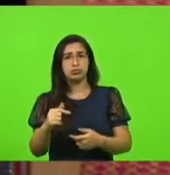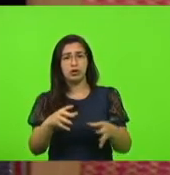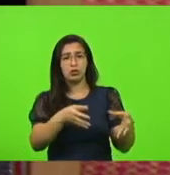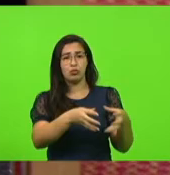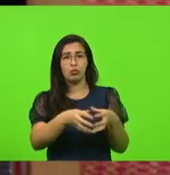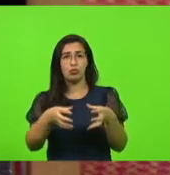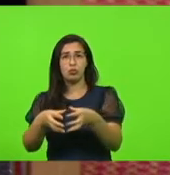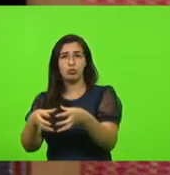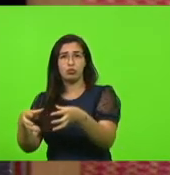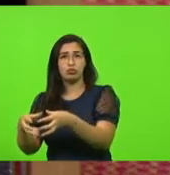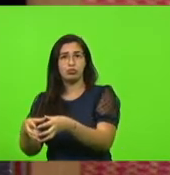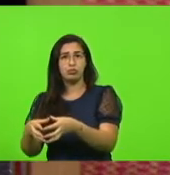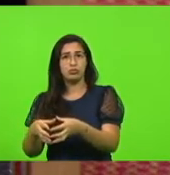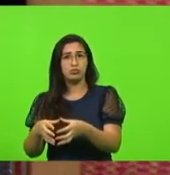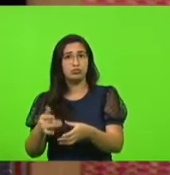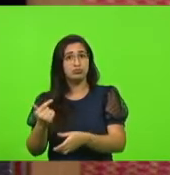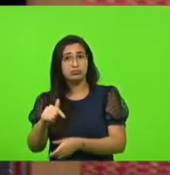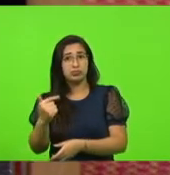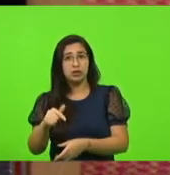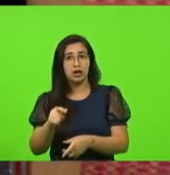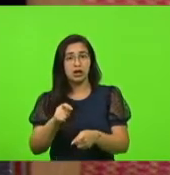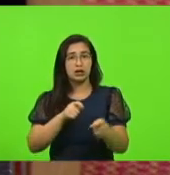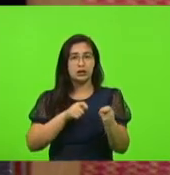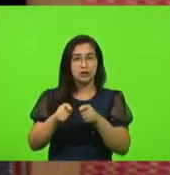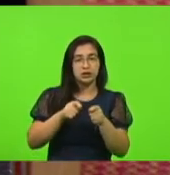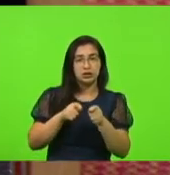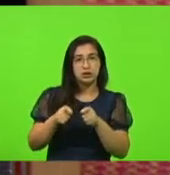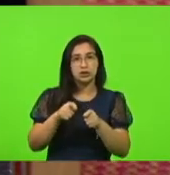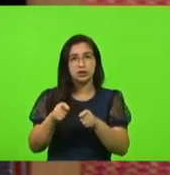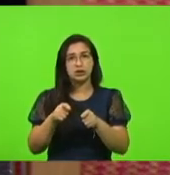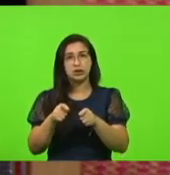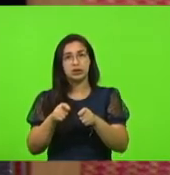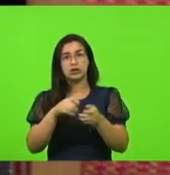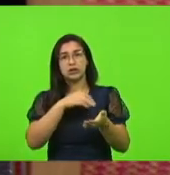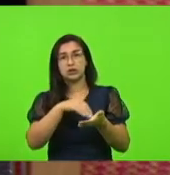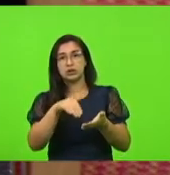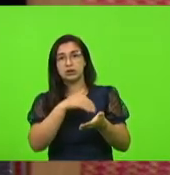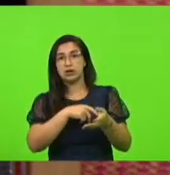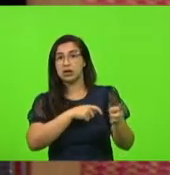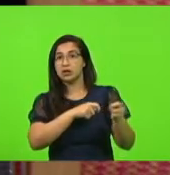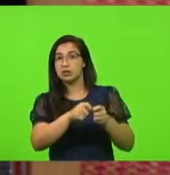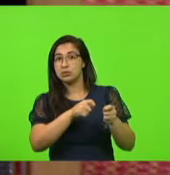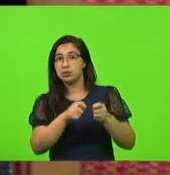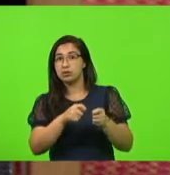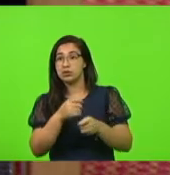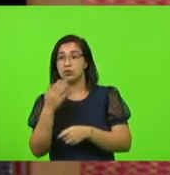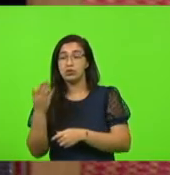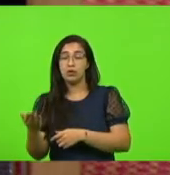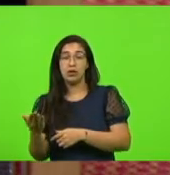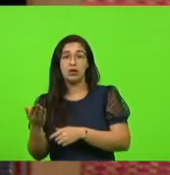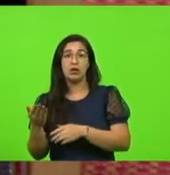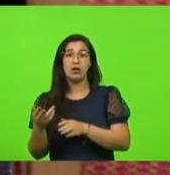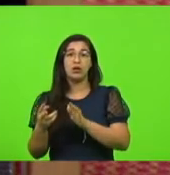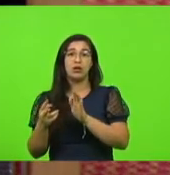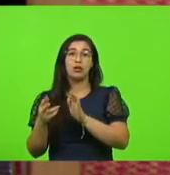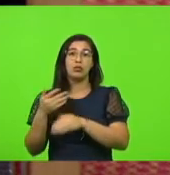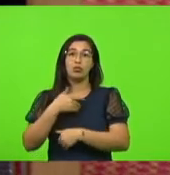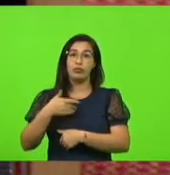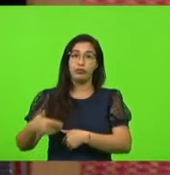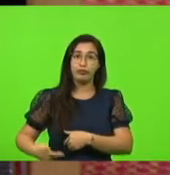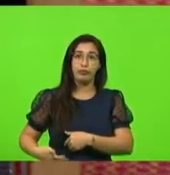não ocorreu na negociação entre a Secretaria da Administração, entre o